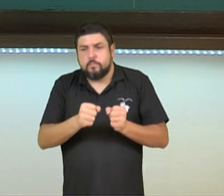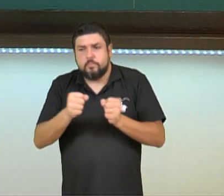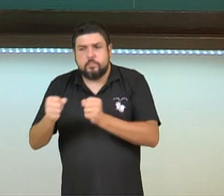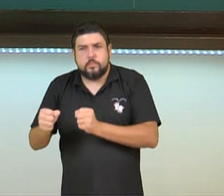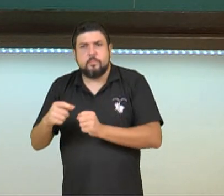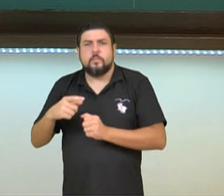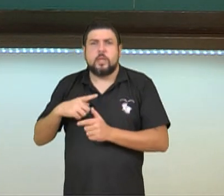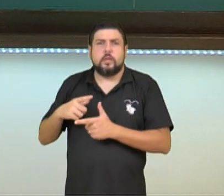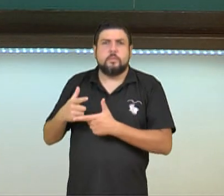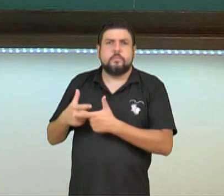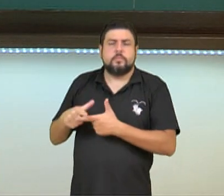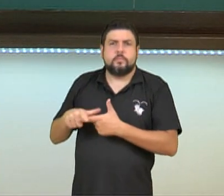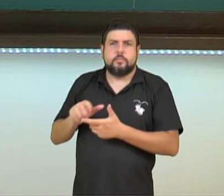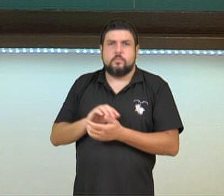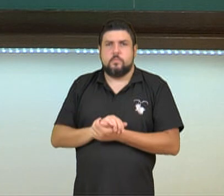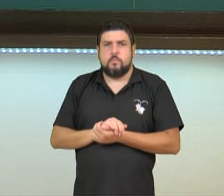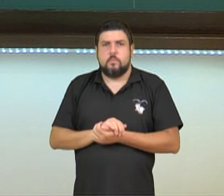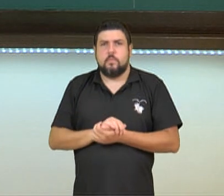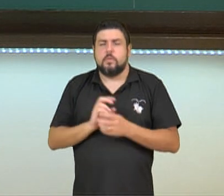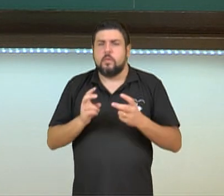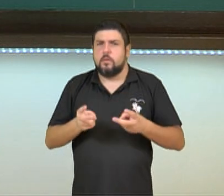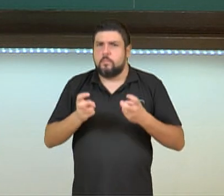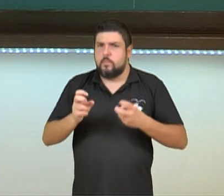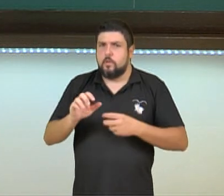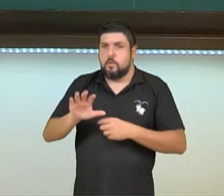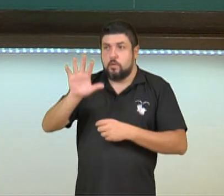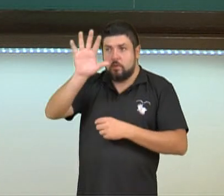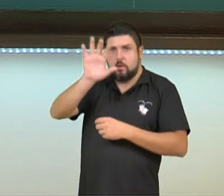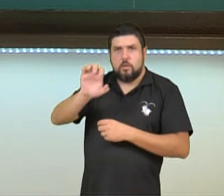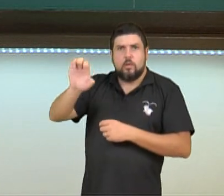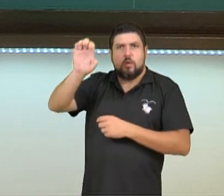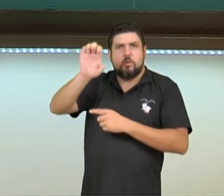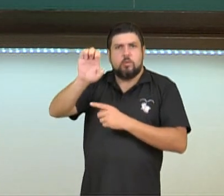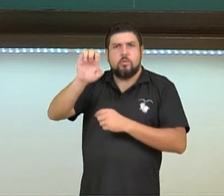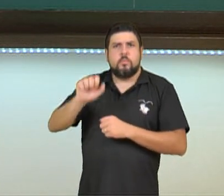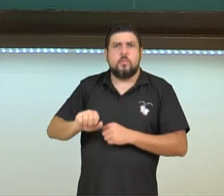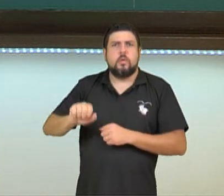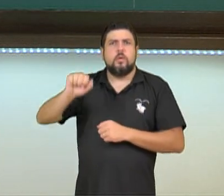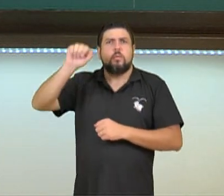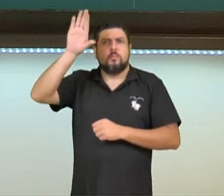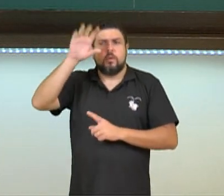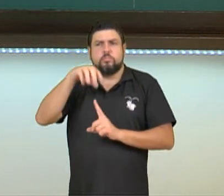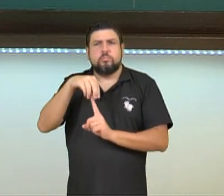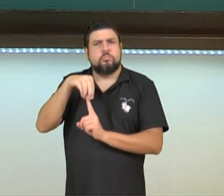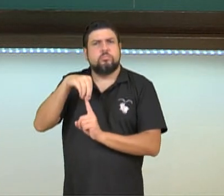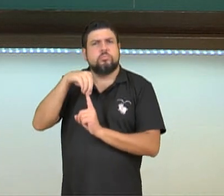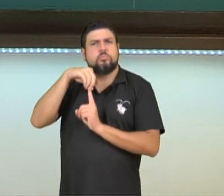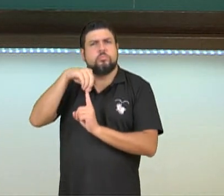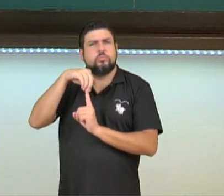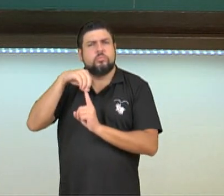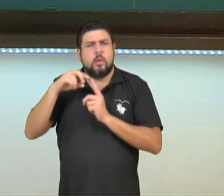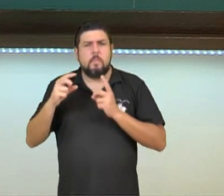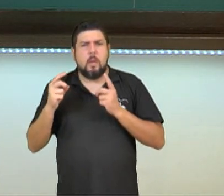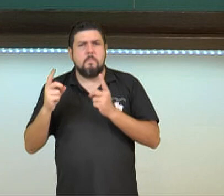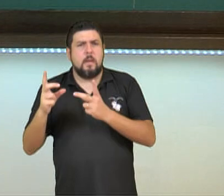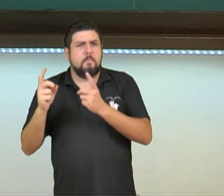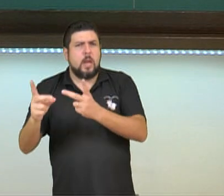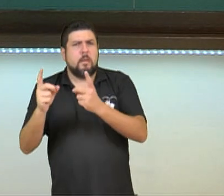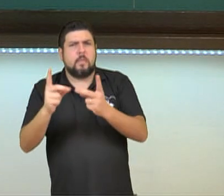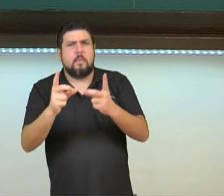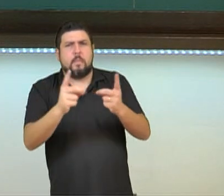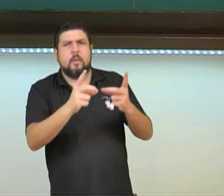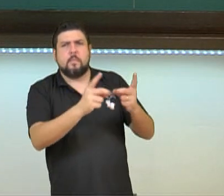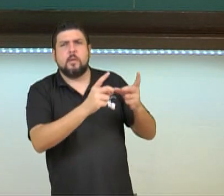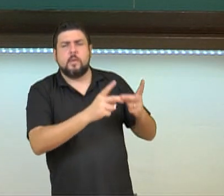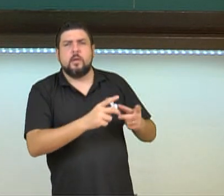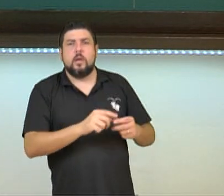percebemos que Europa, primordialmente detentora desse poder exportador, passava pela Primeira e pela